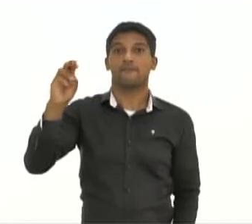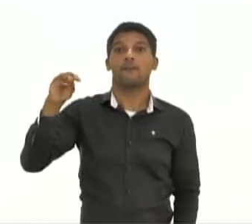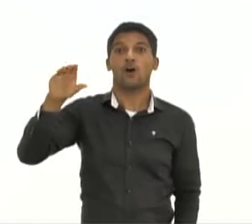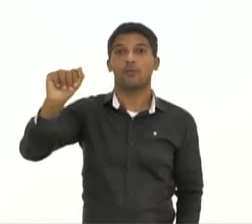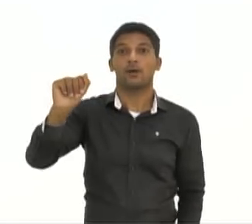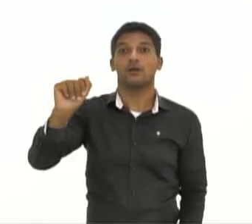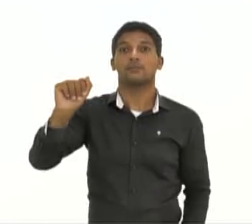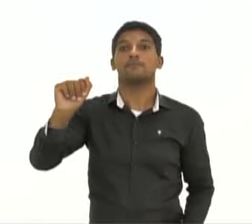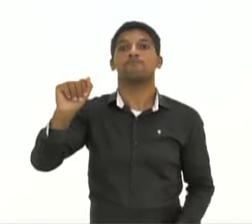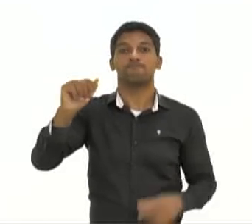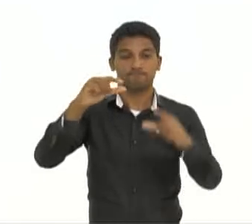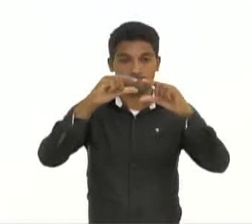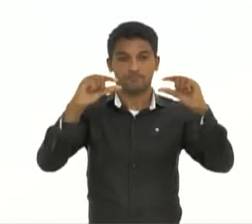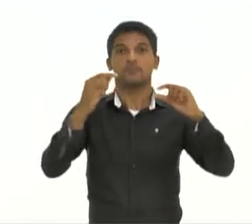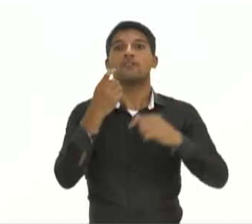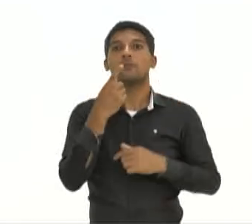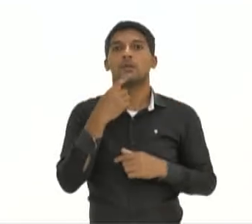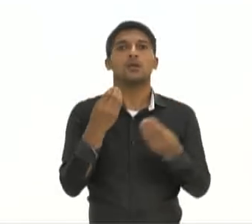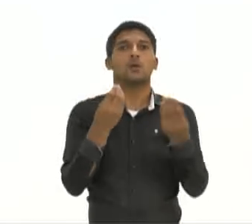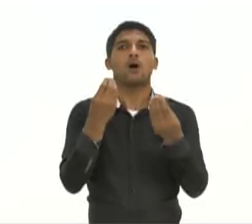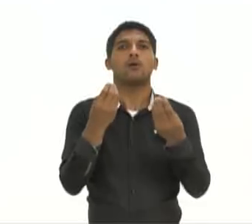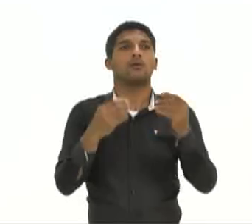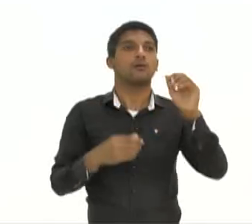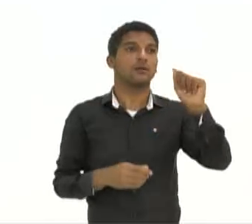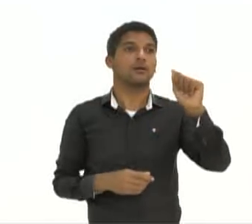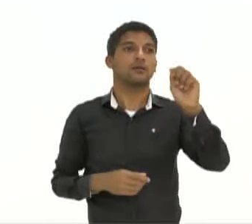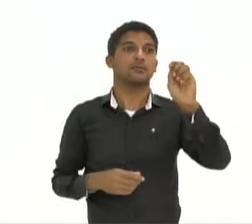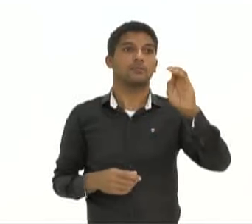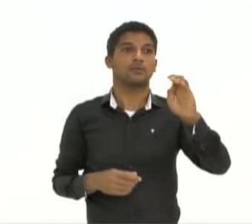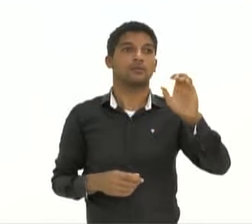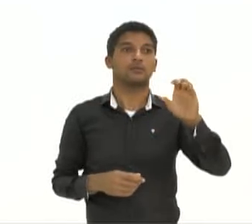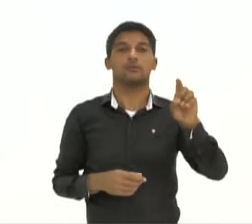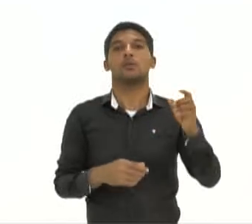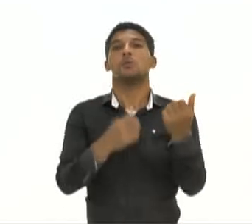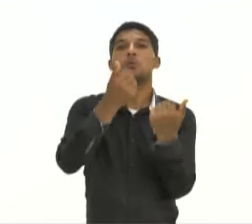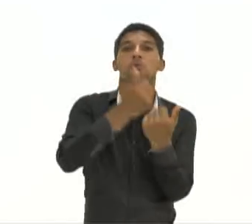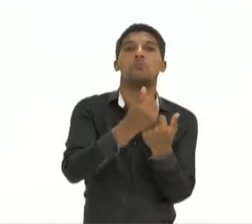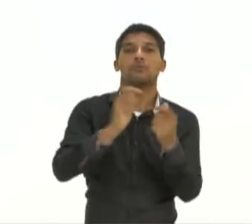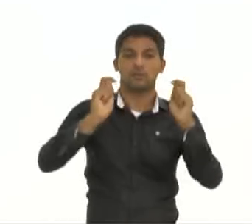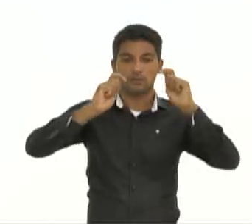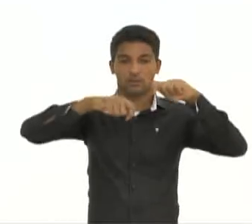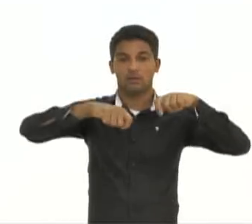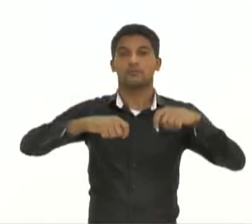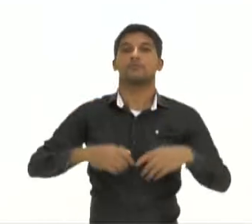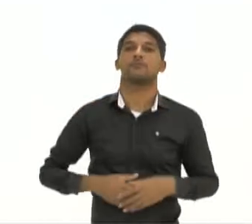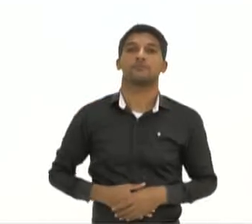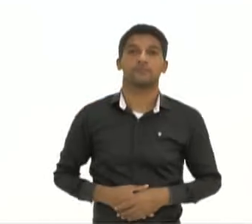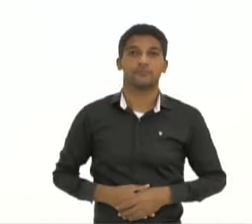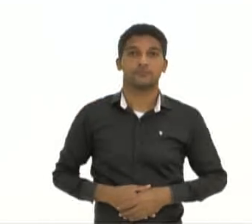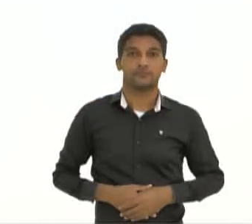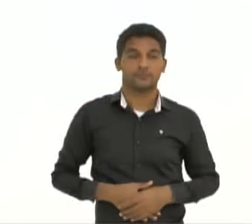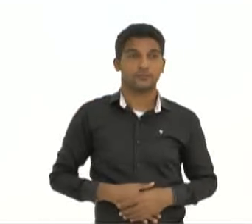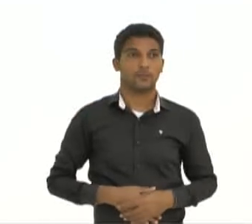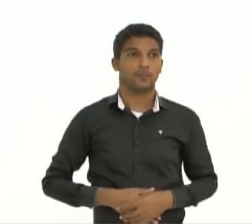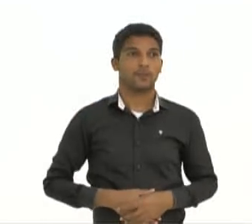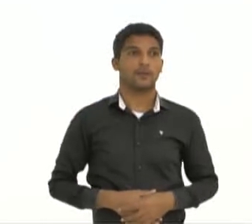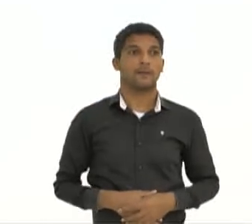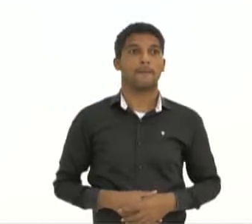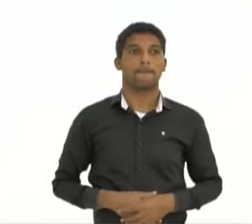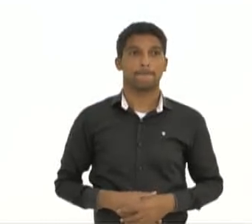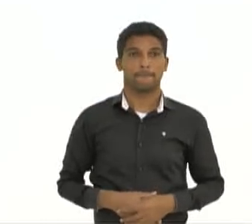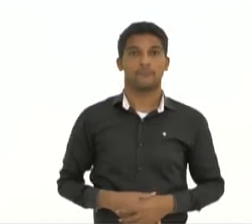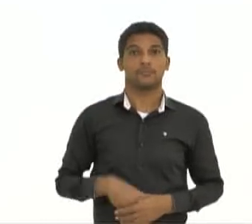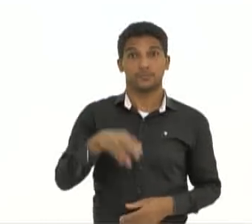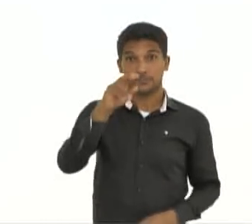prazo previsto no artigo 26 do Código de Defesa do Consumidor para reclamar de vícios em produtos e constatando-se